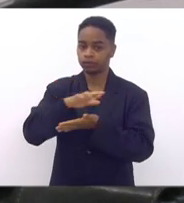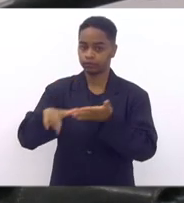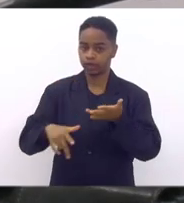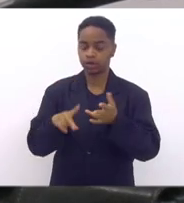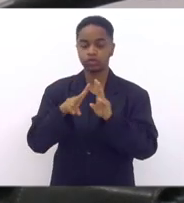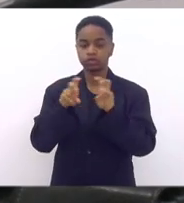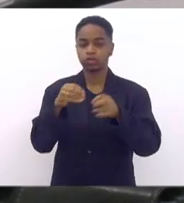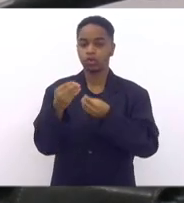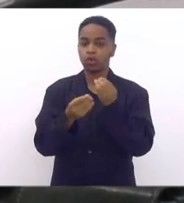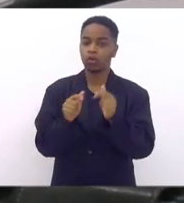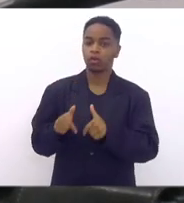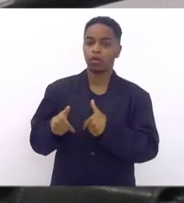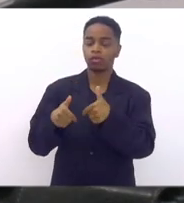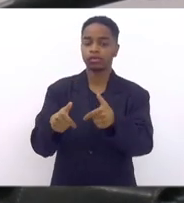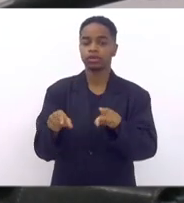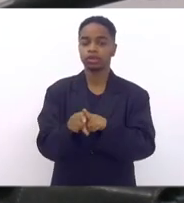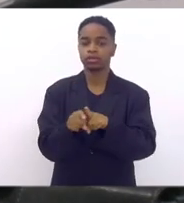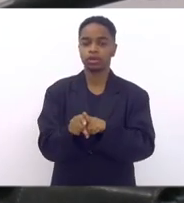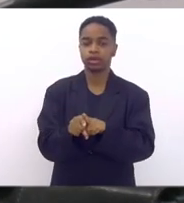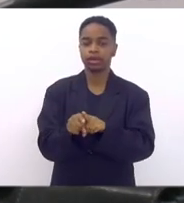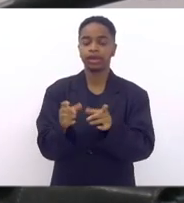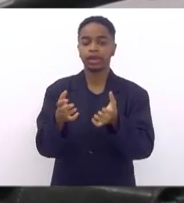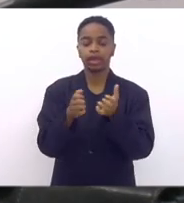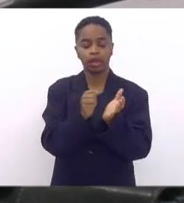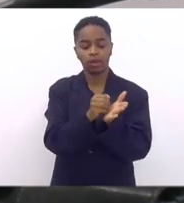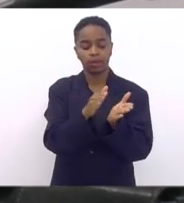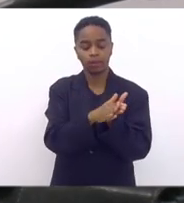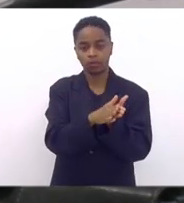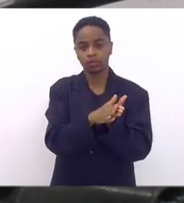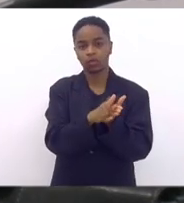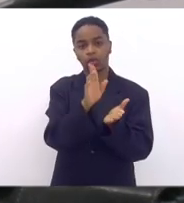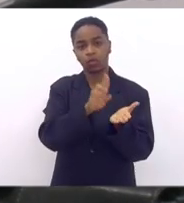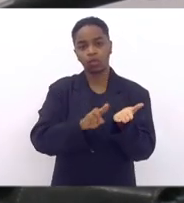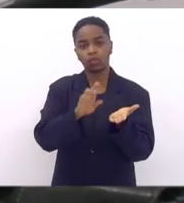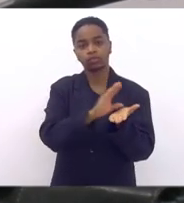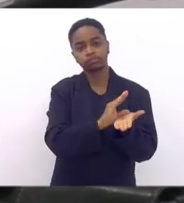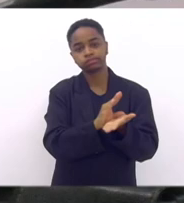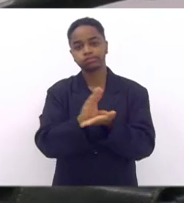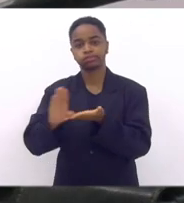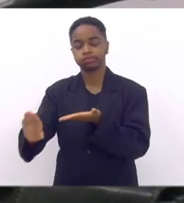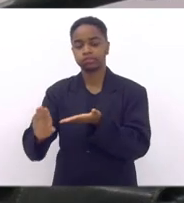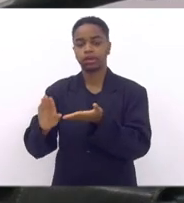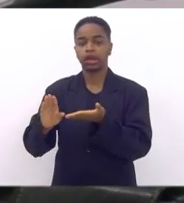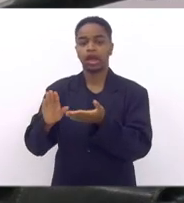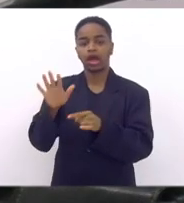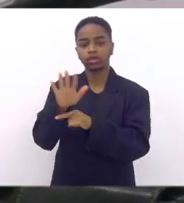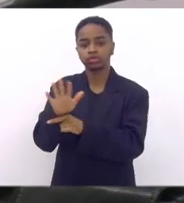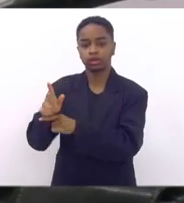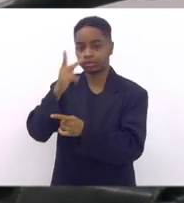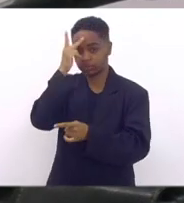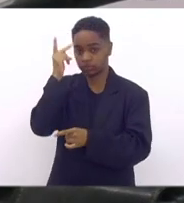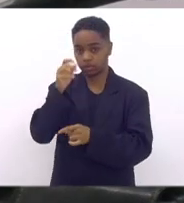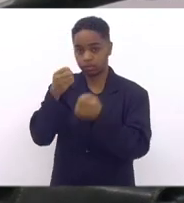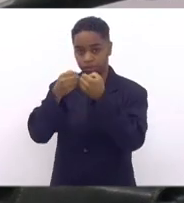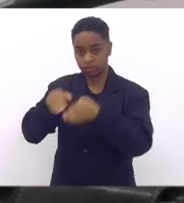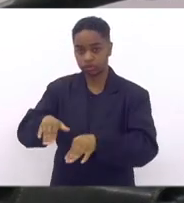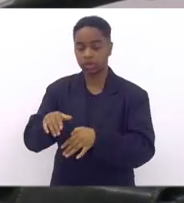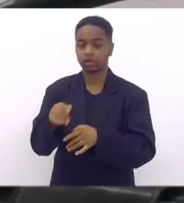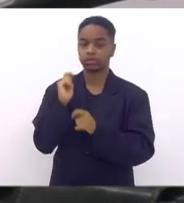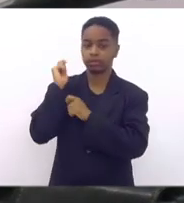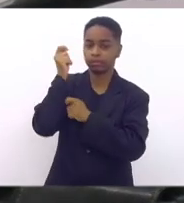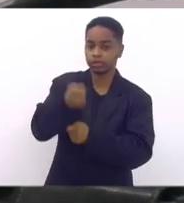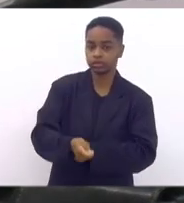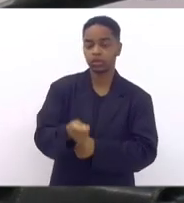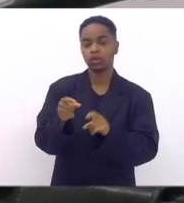serem tomadas a fim que as multas sej revertidas em prol dos potenciais prejudicados como os pescadores artesanais e as demais